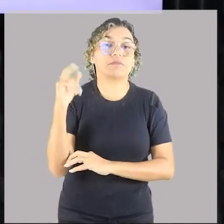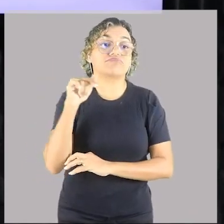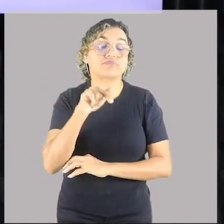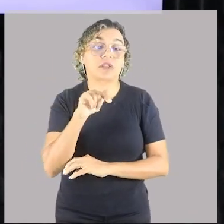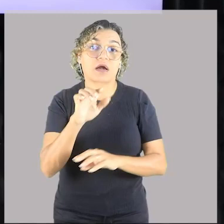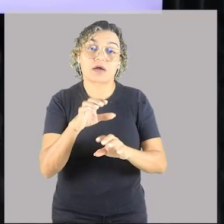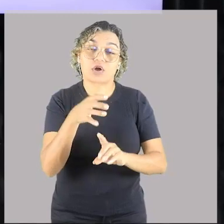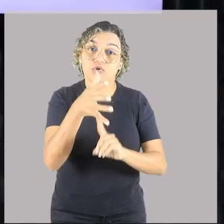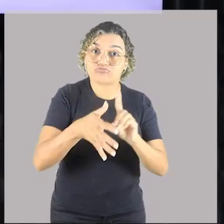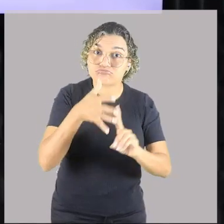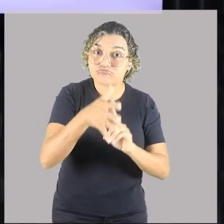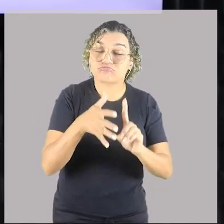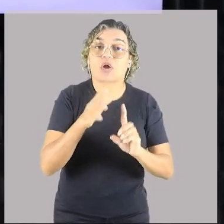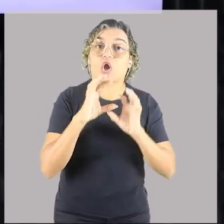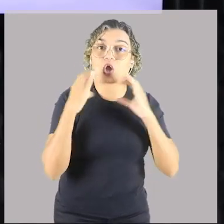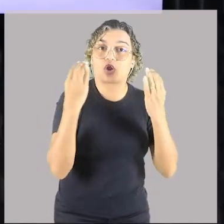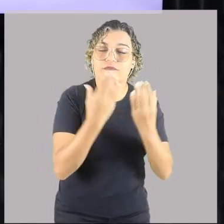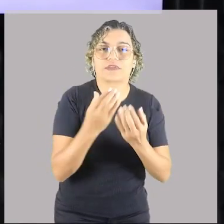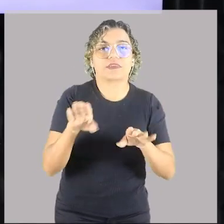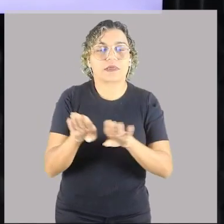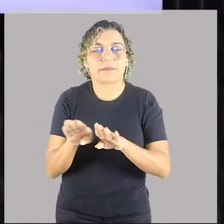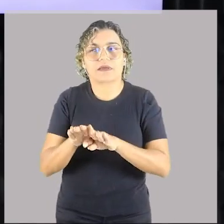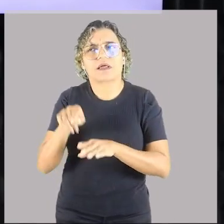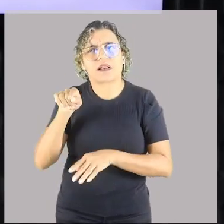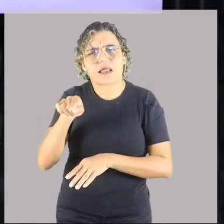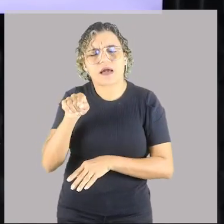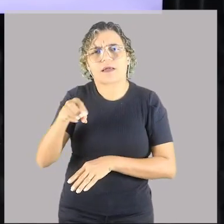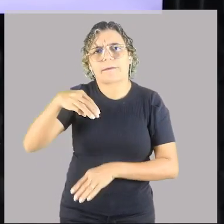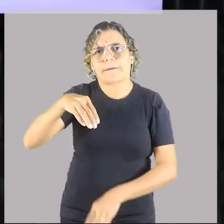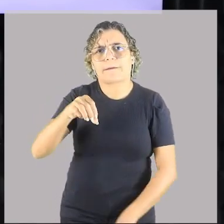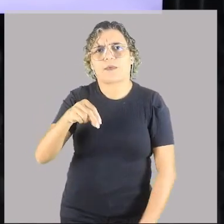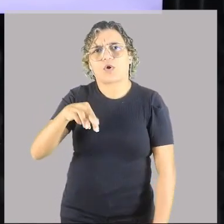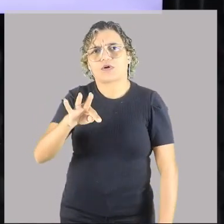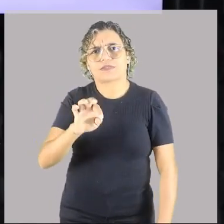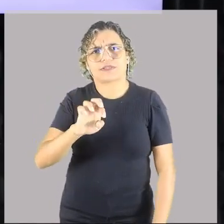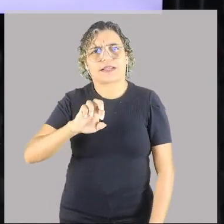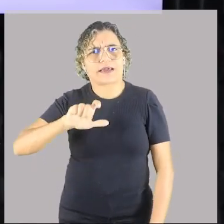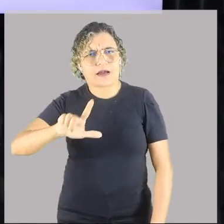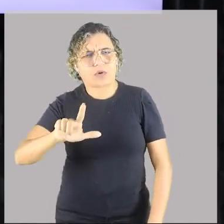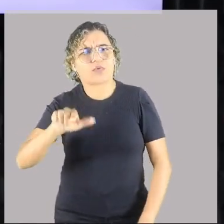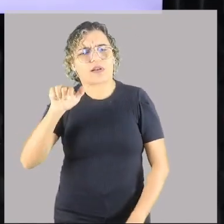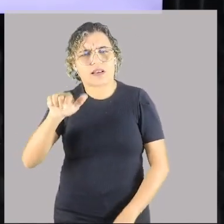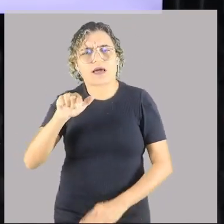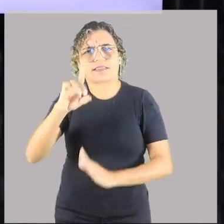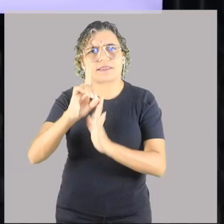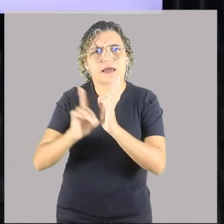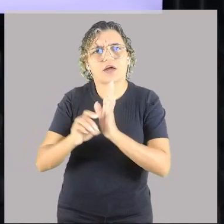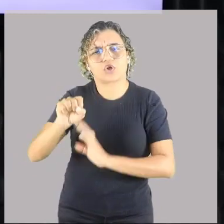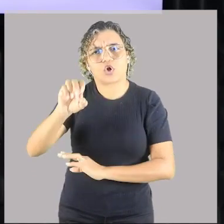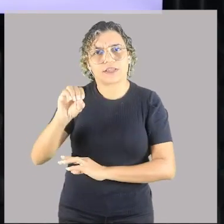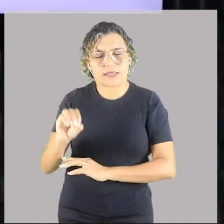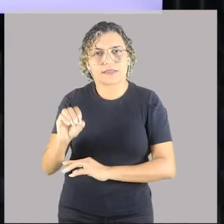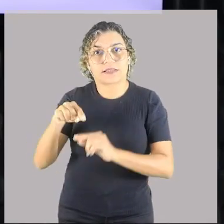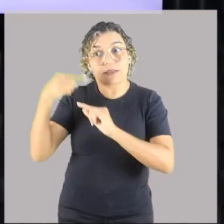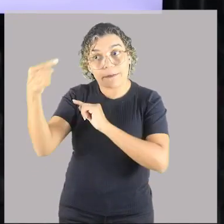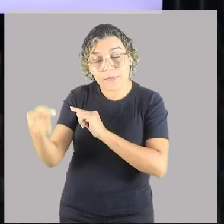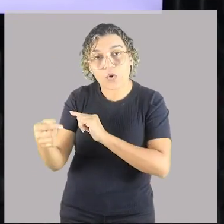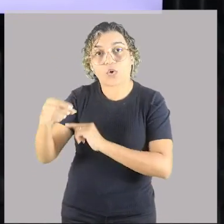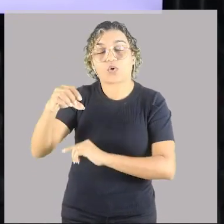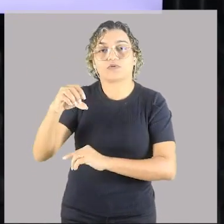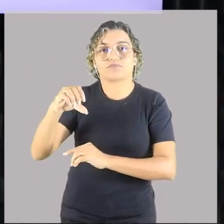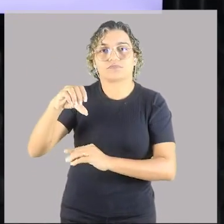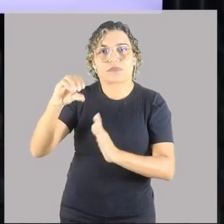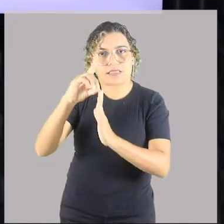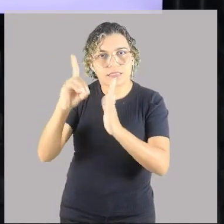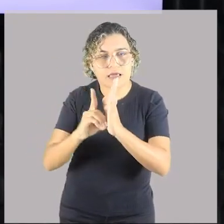conferência, na sua primeira assinatura é Montreal, lá na década de 80. Quando chega mais adiante, na década de